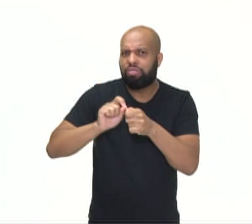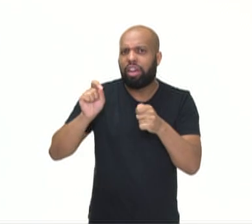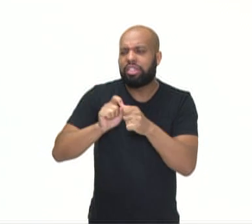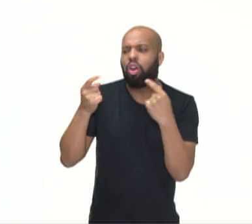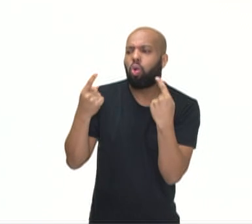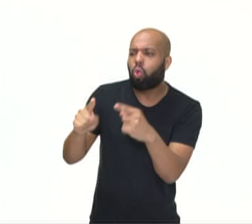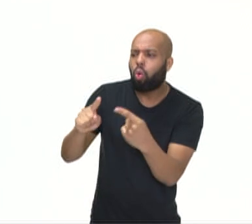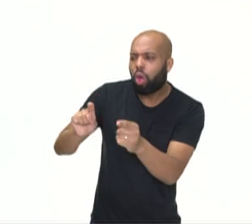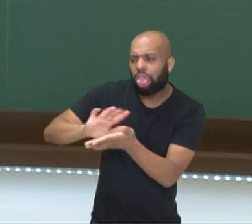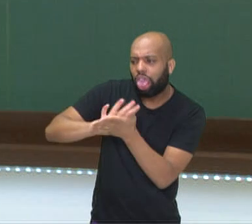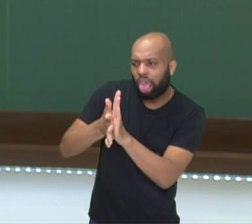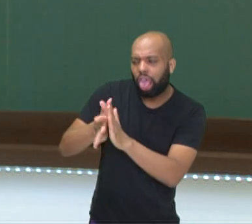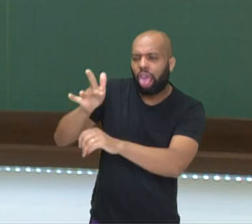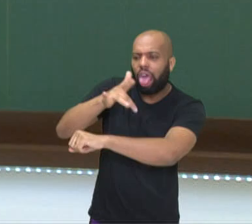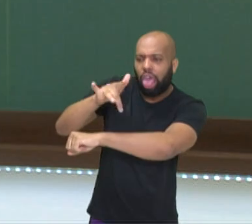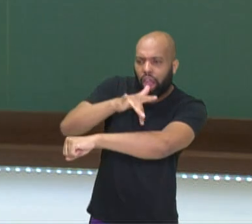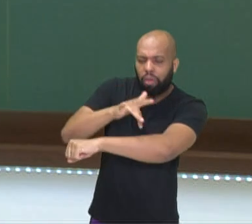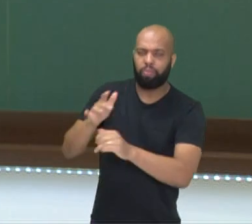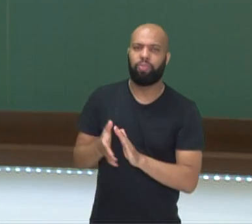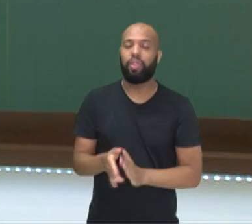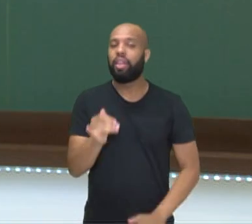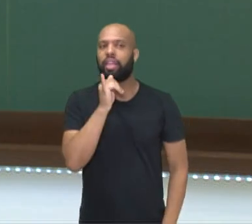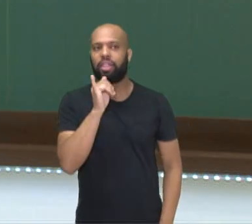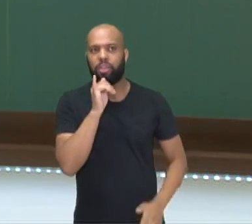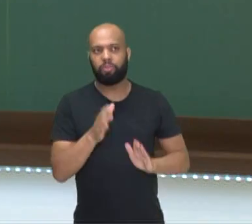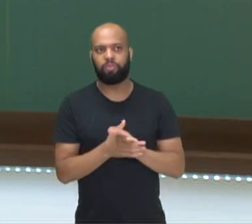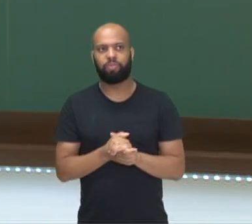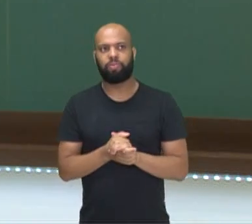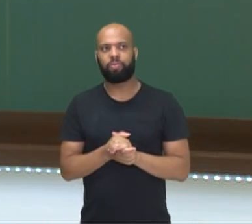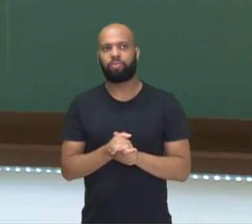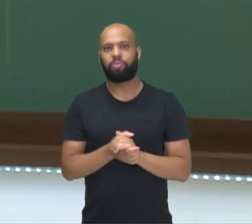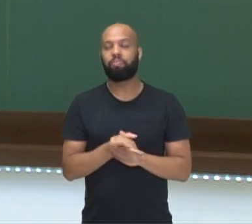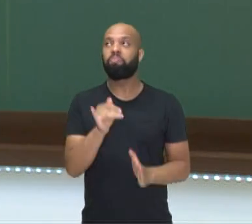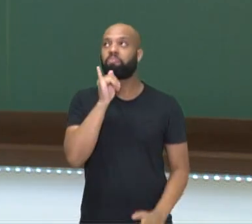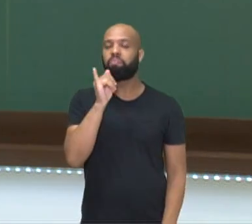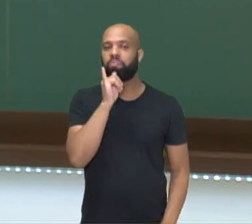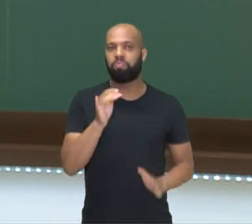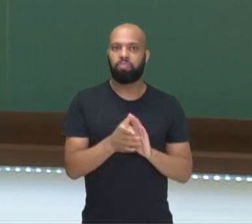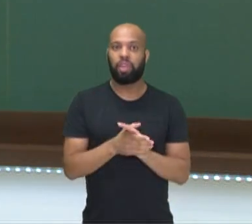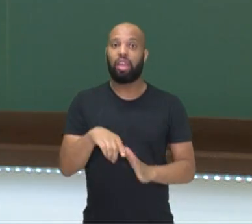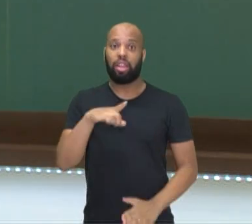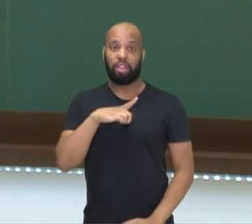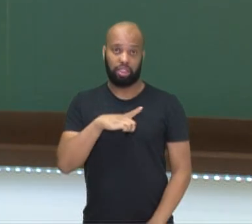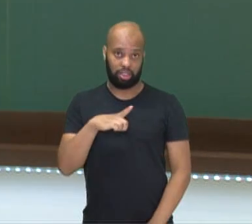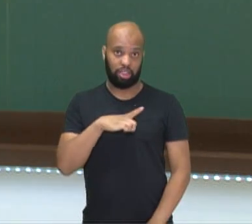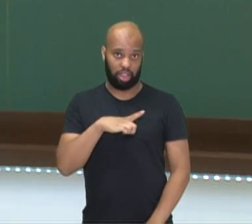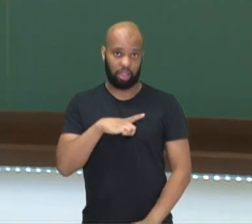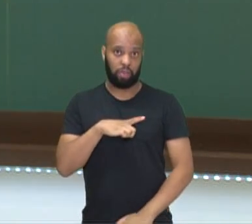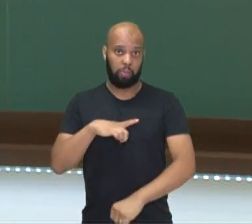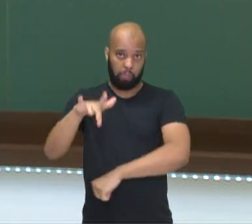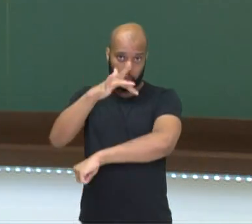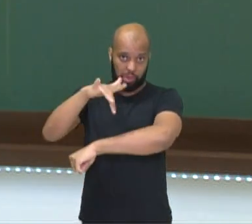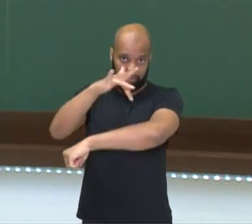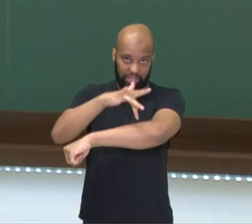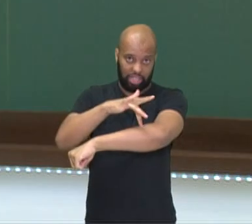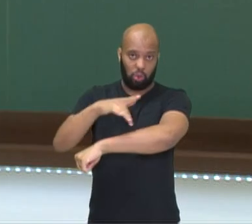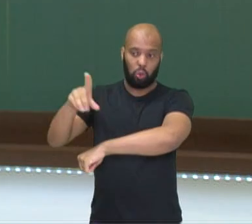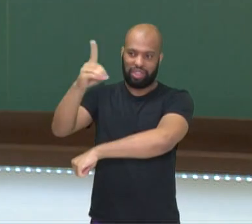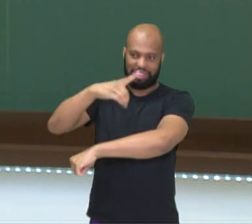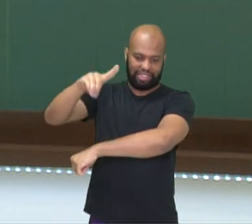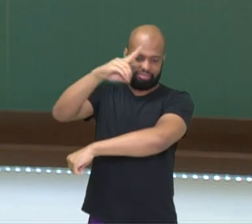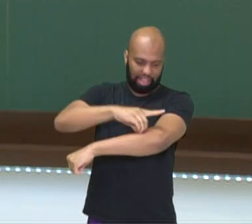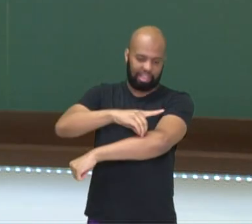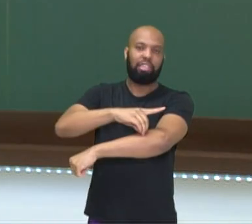combate aos mosquitos? Então, se a gente pegar o exemplo, por exemplo, do Aedes aegypti, né? Um mosquito que é transmissor